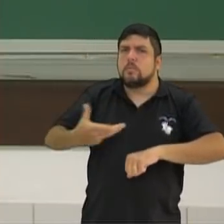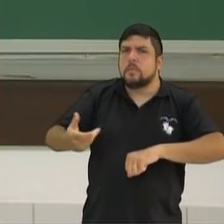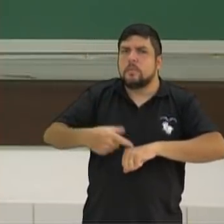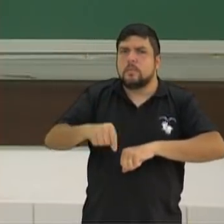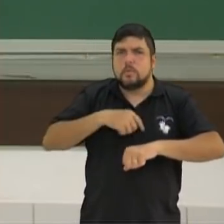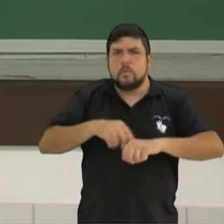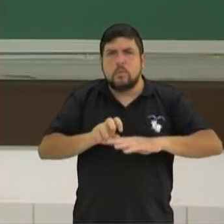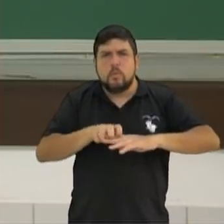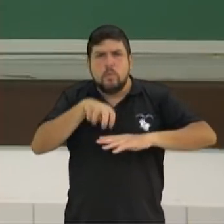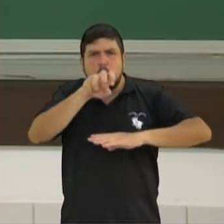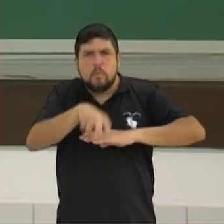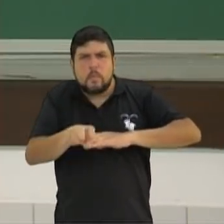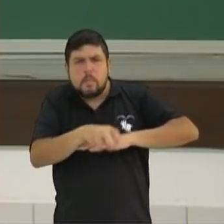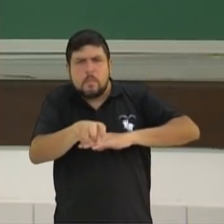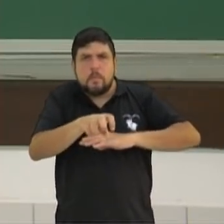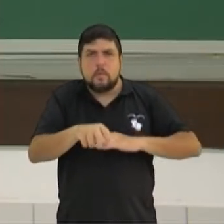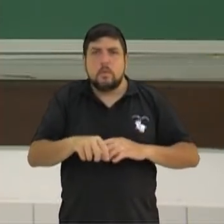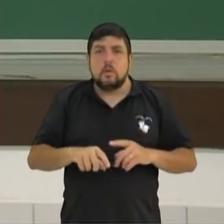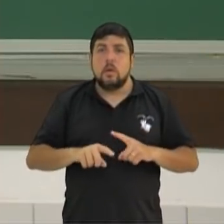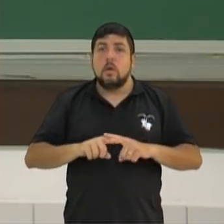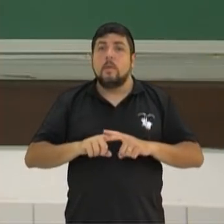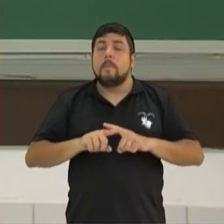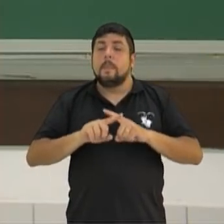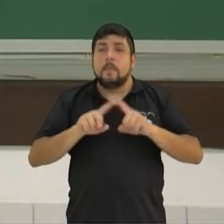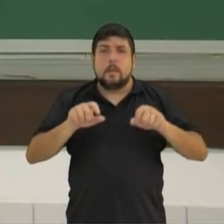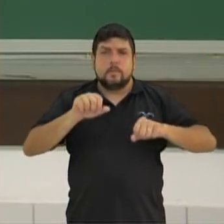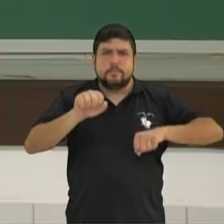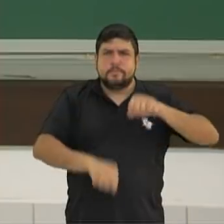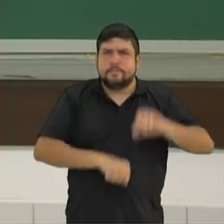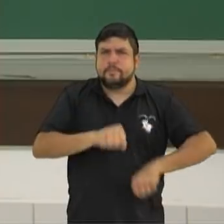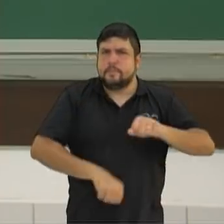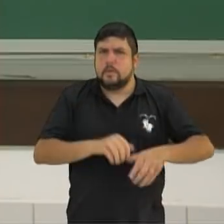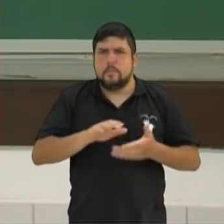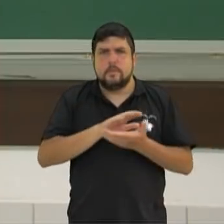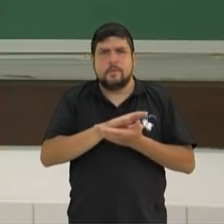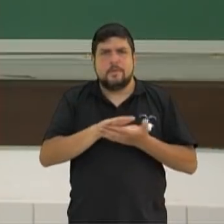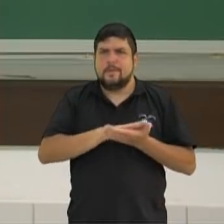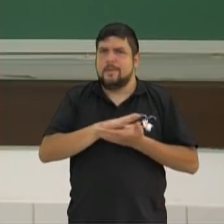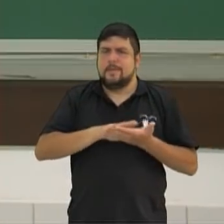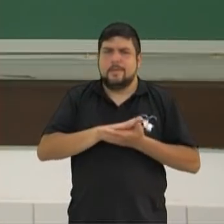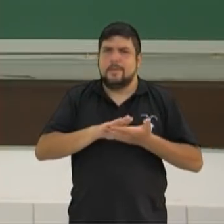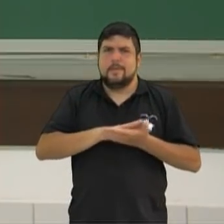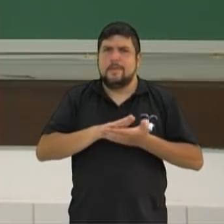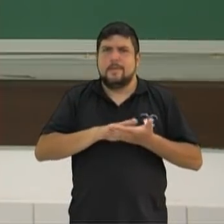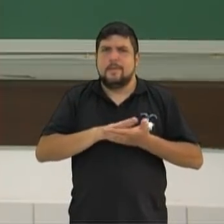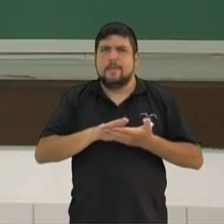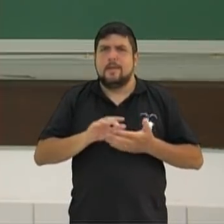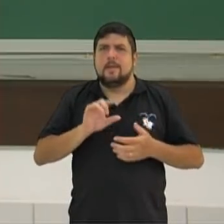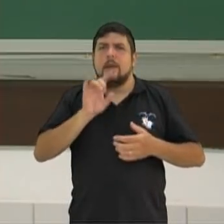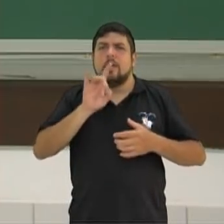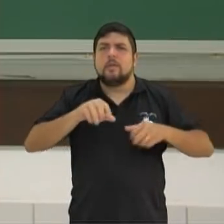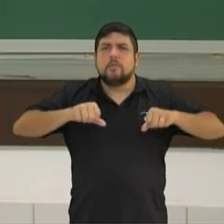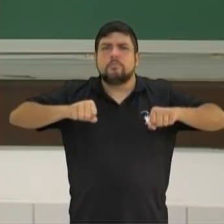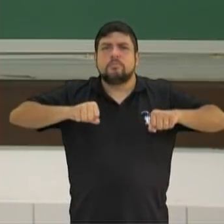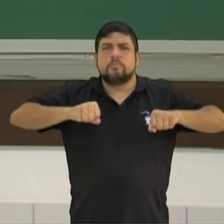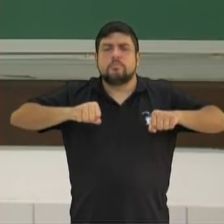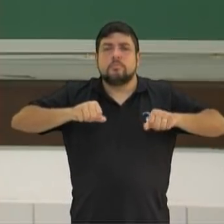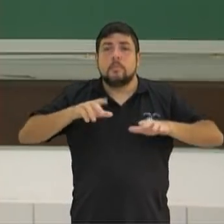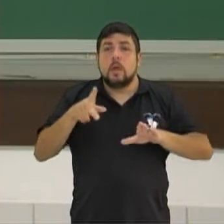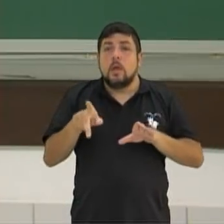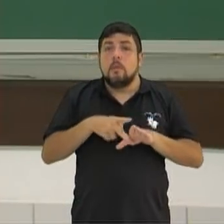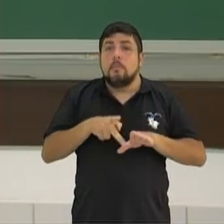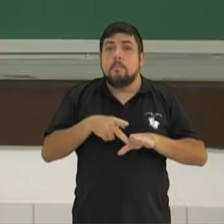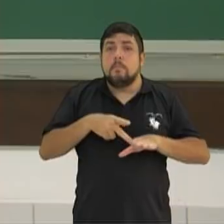mas normalmente ele nem pedala, ele quase que usa só o embalo, né, que o